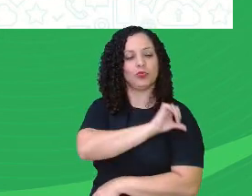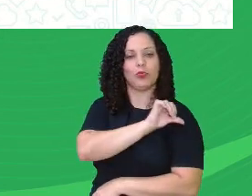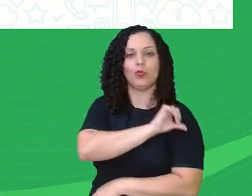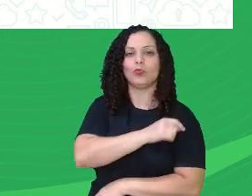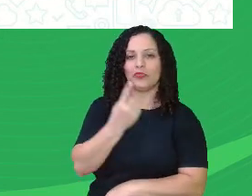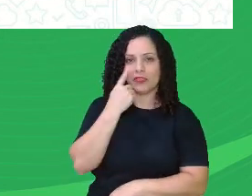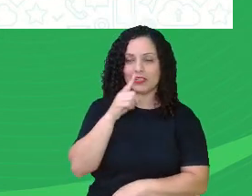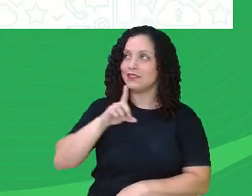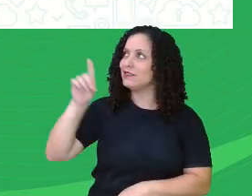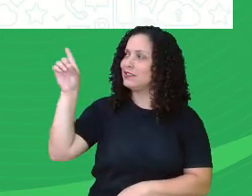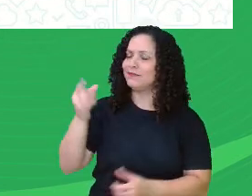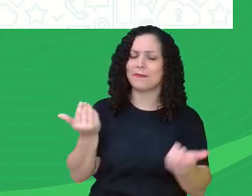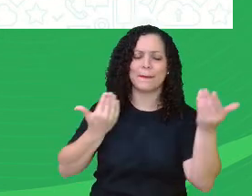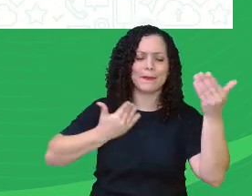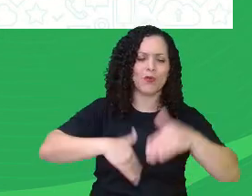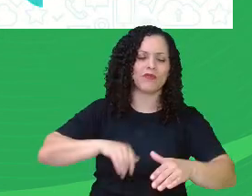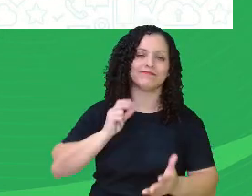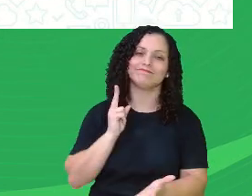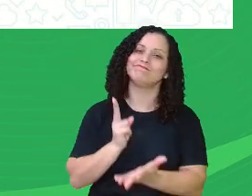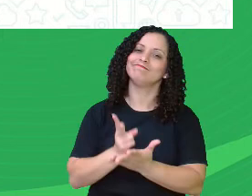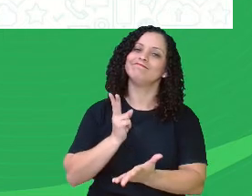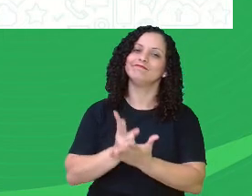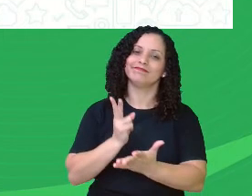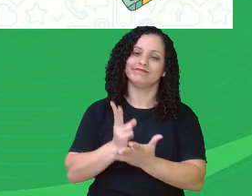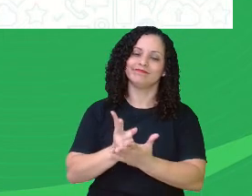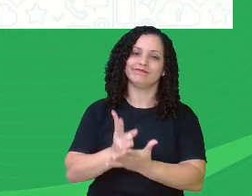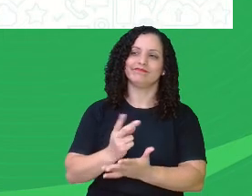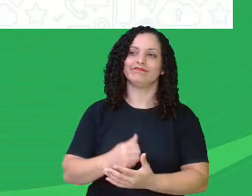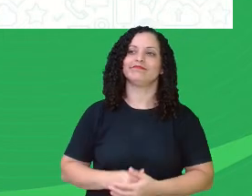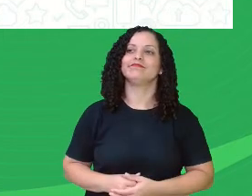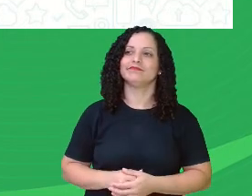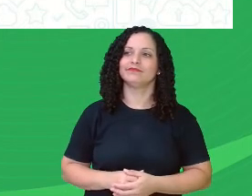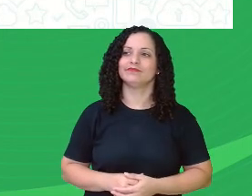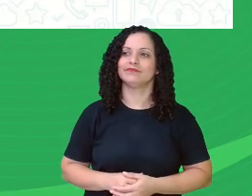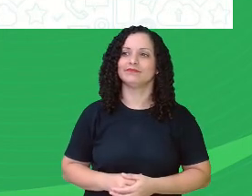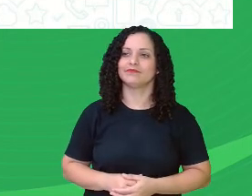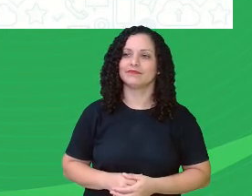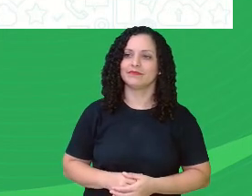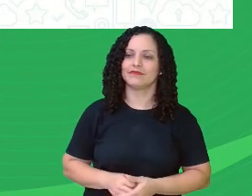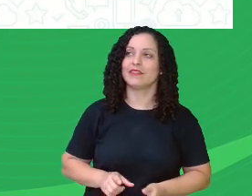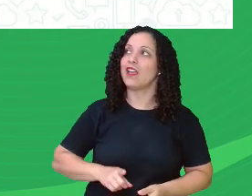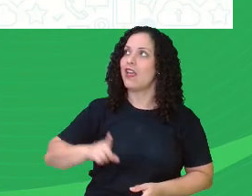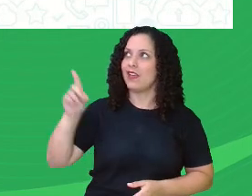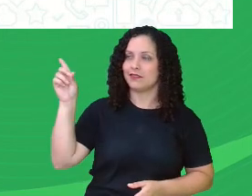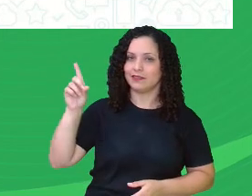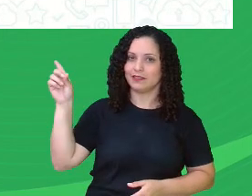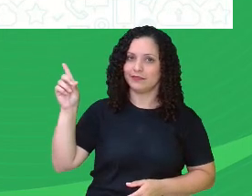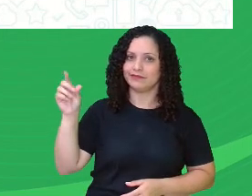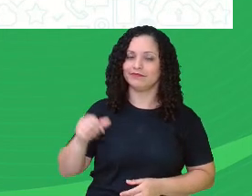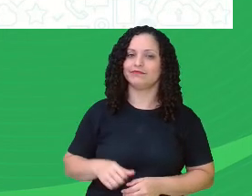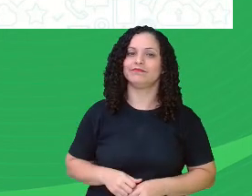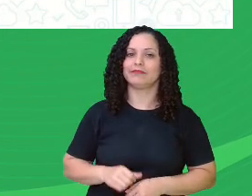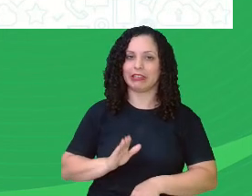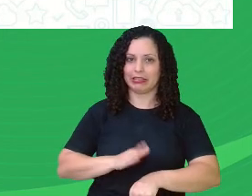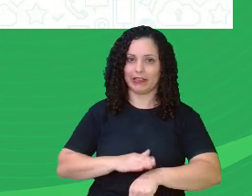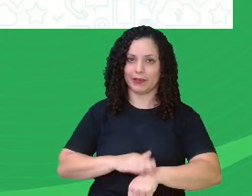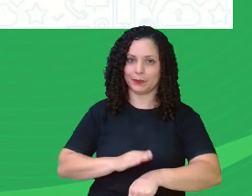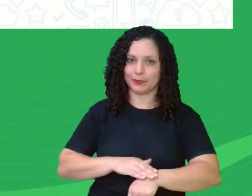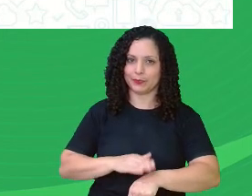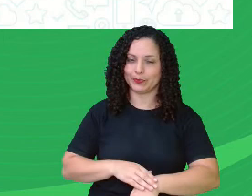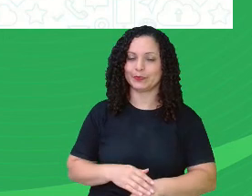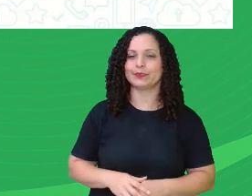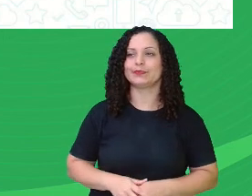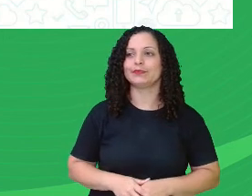assunto cai direto aí nas suas avaliações, tá bom? Ó, fazer mais uma questão, para ver se dá tempo de fazer essa daí,